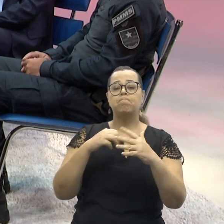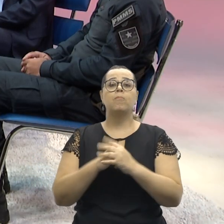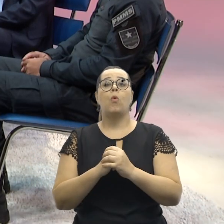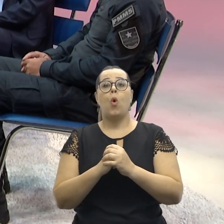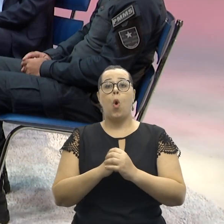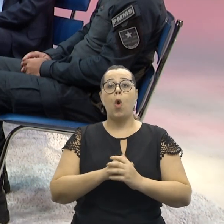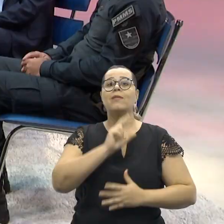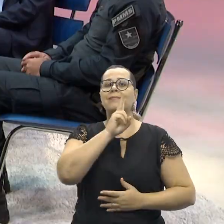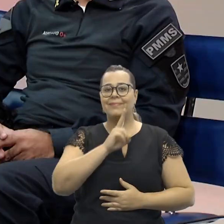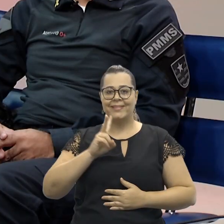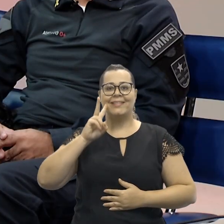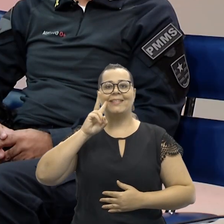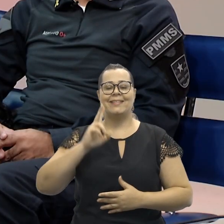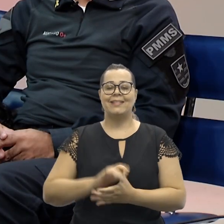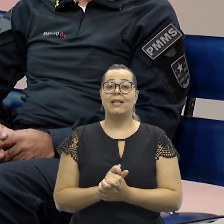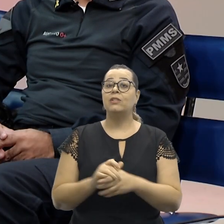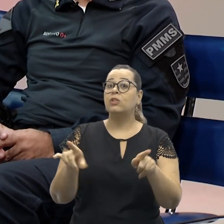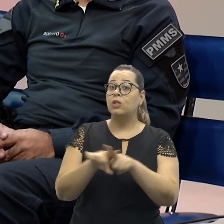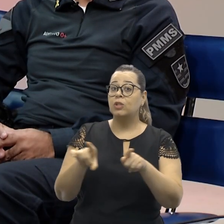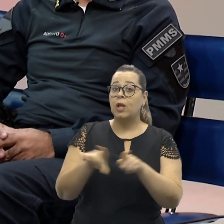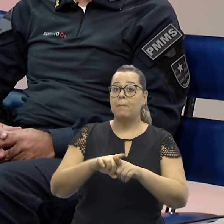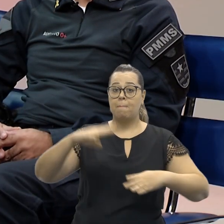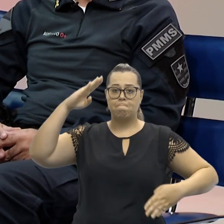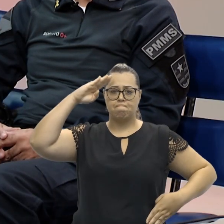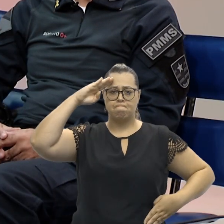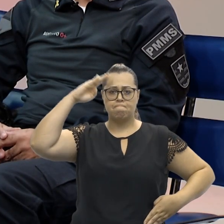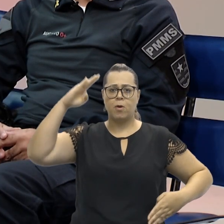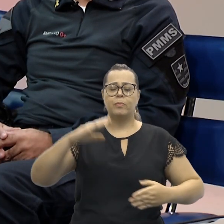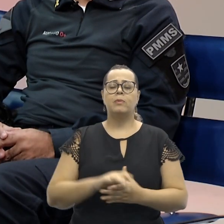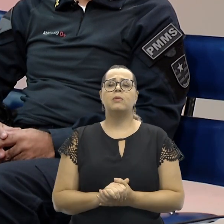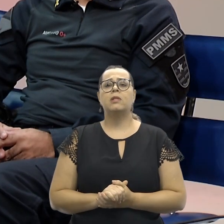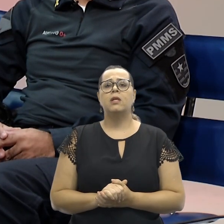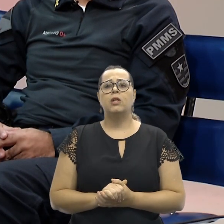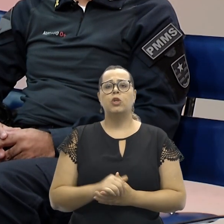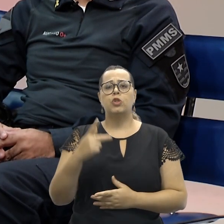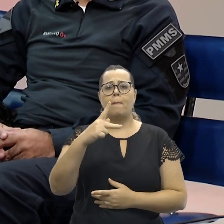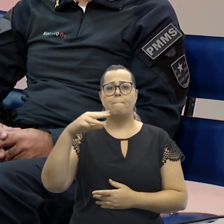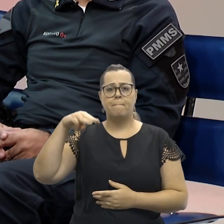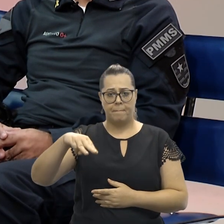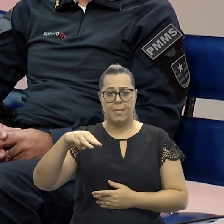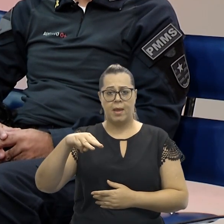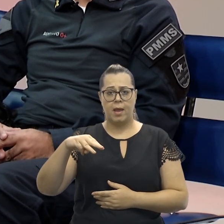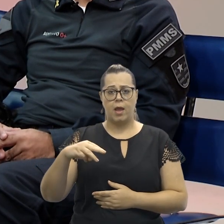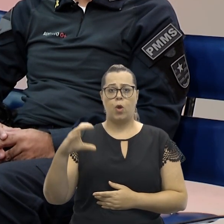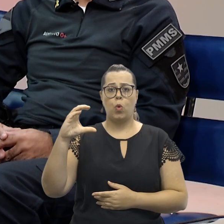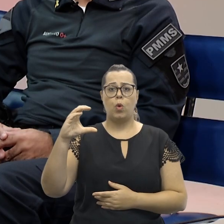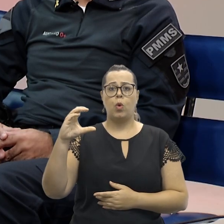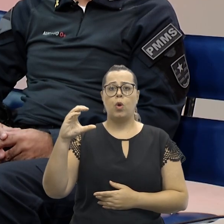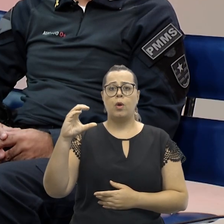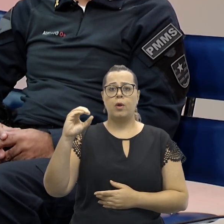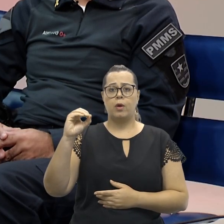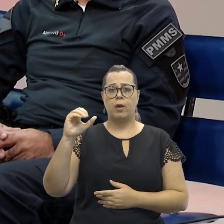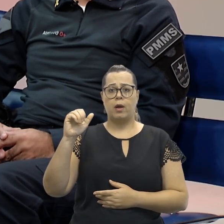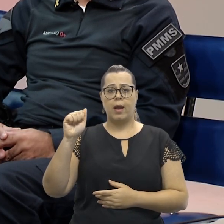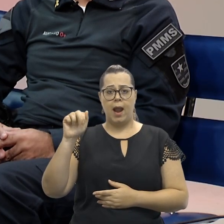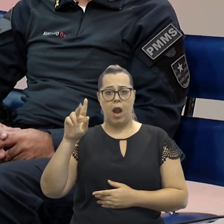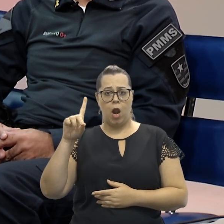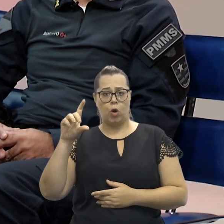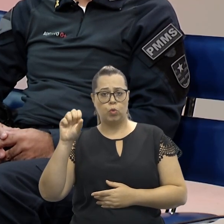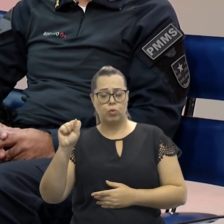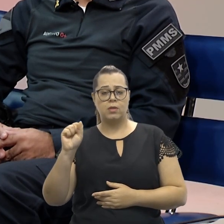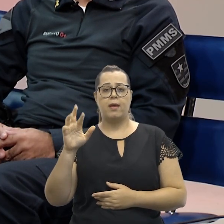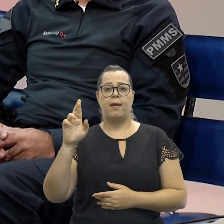Municipal, vereador Coronel Vila Sante, e o comandante do Batalhão da Polícia Militar de Trânsito, Coronel Carlos